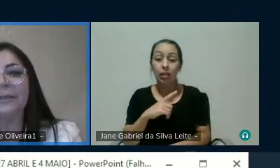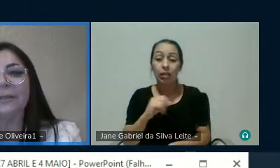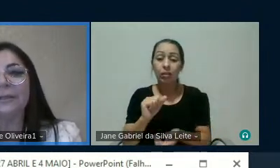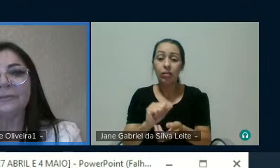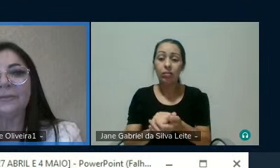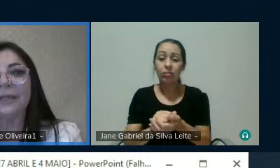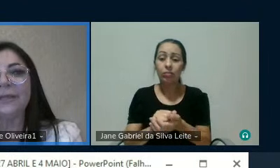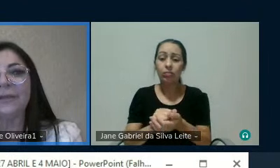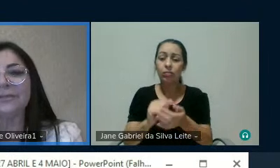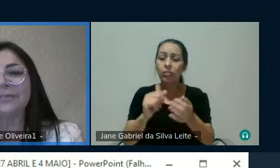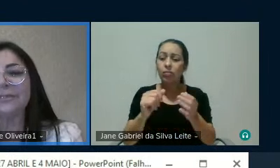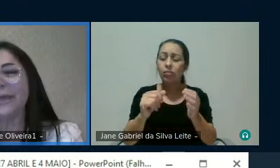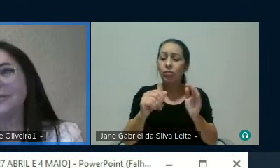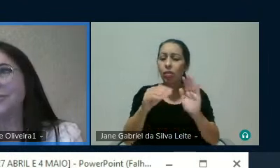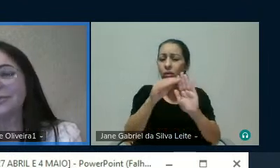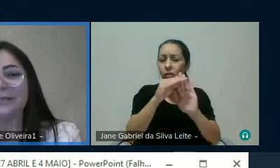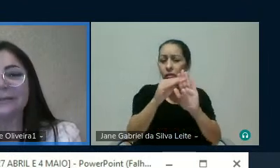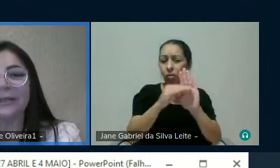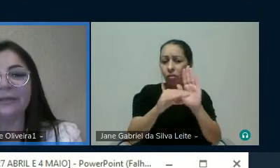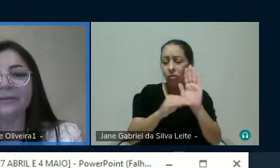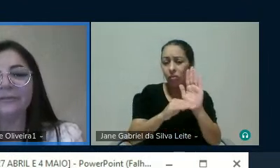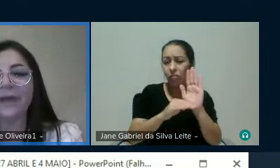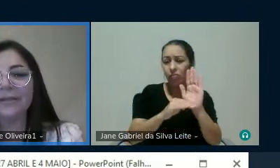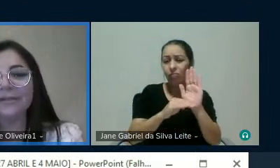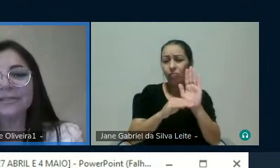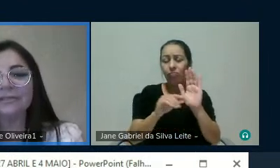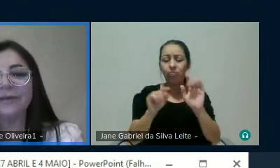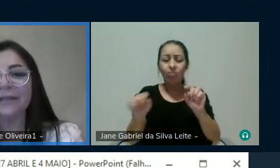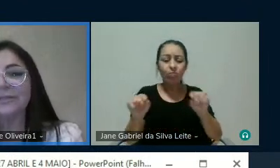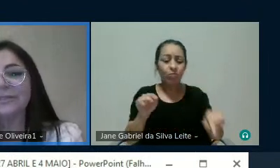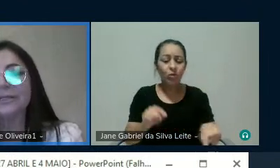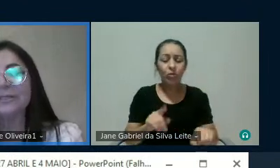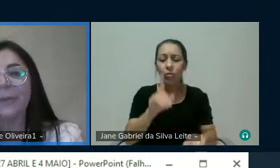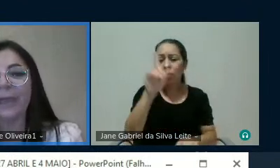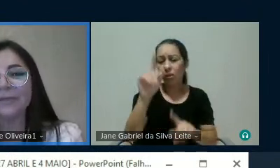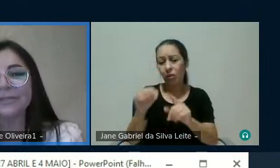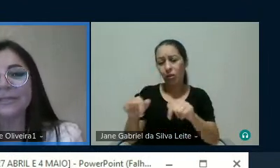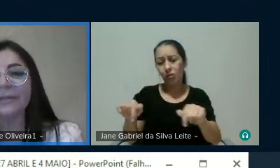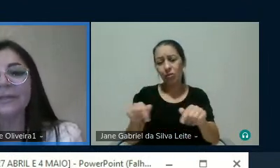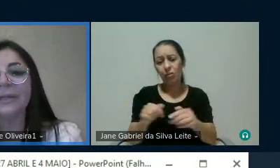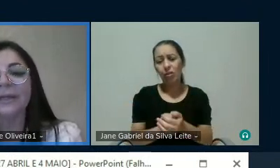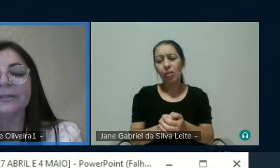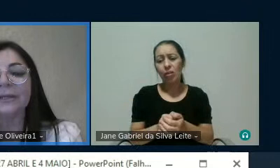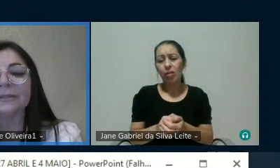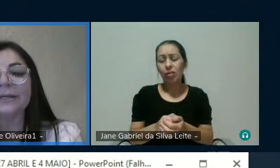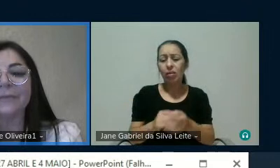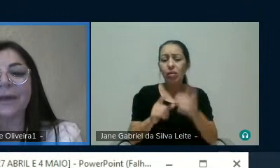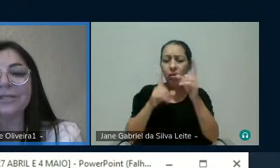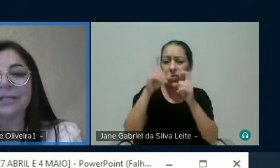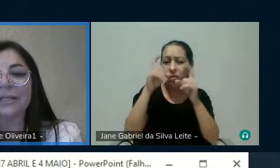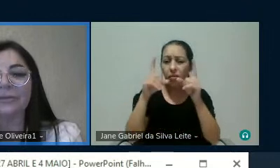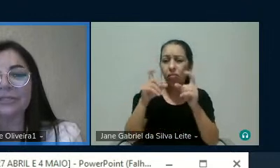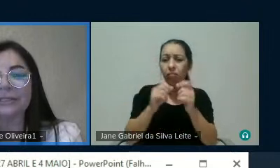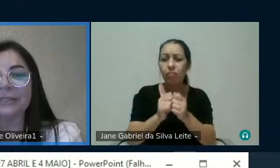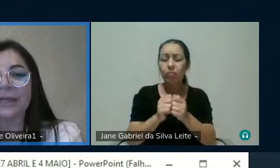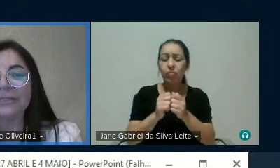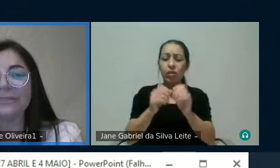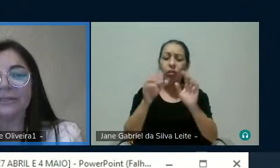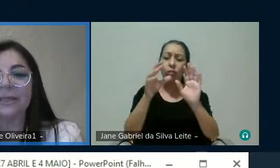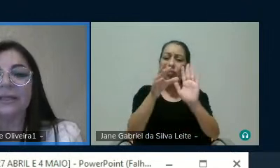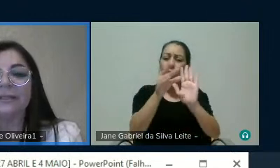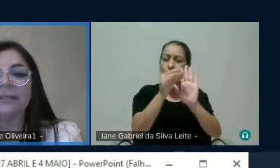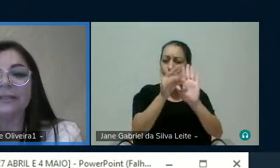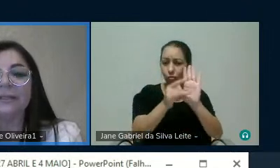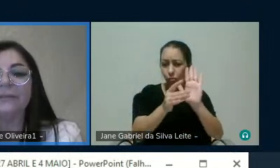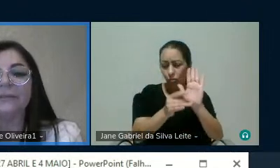tem elementos deíticos, ela tem vários aspectos, né, da gramática da língua de